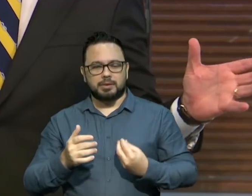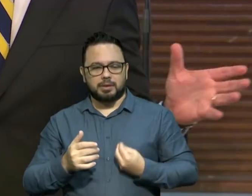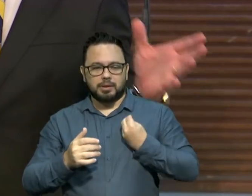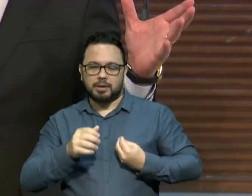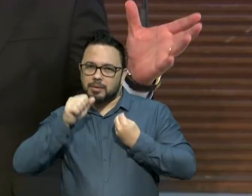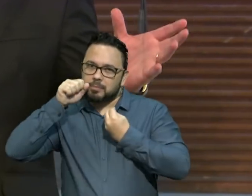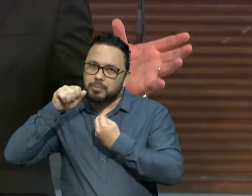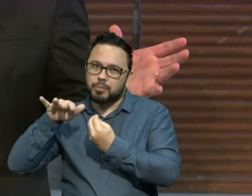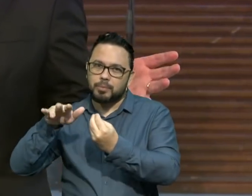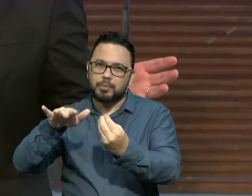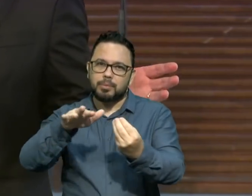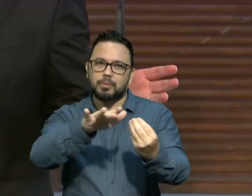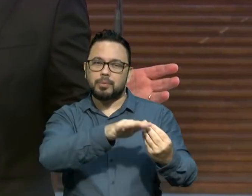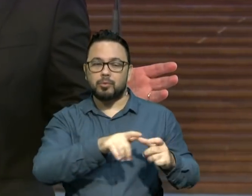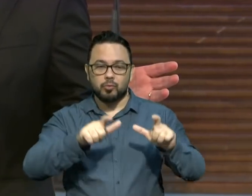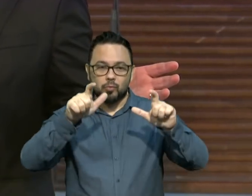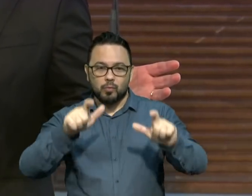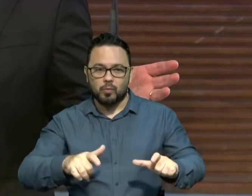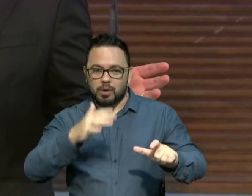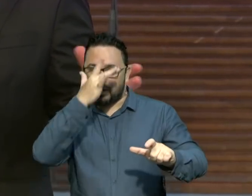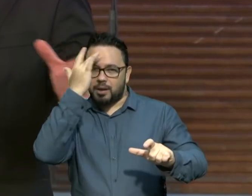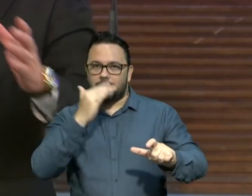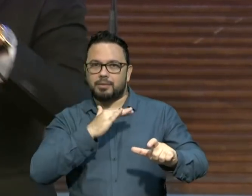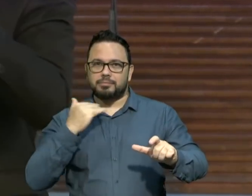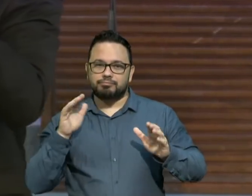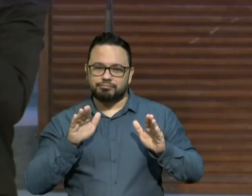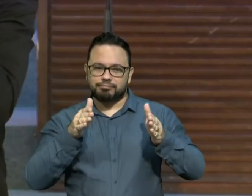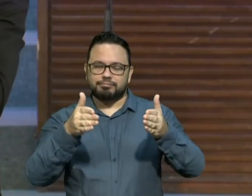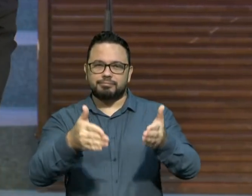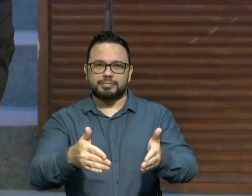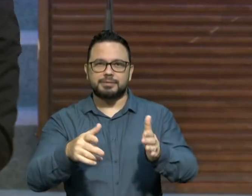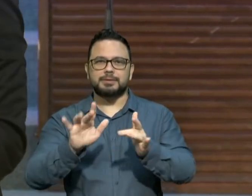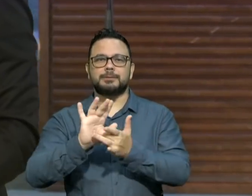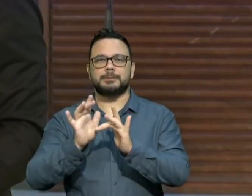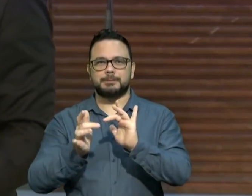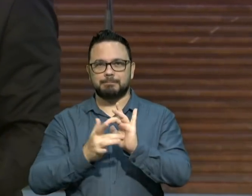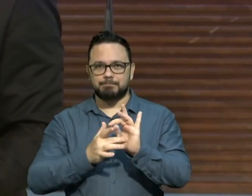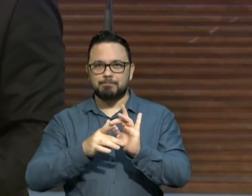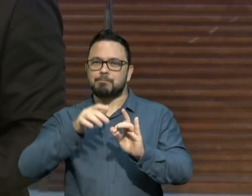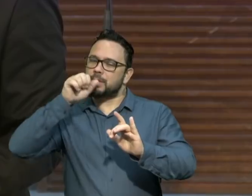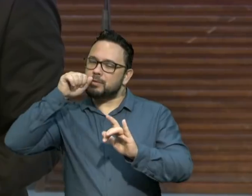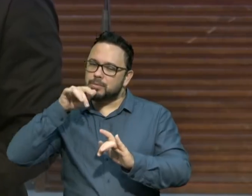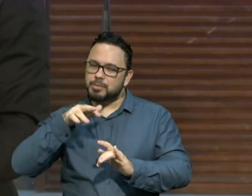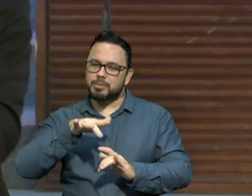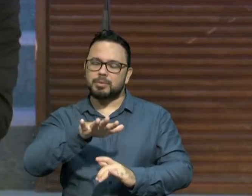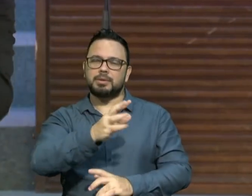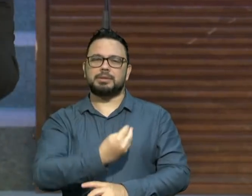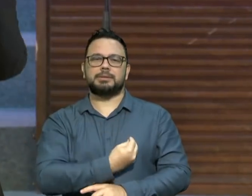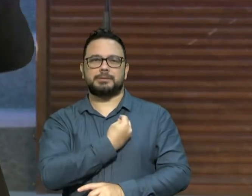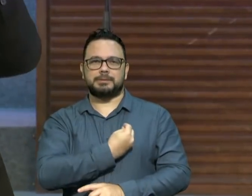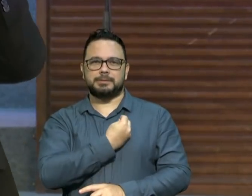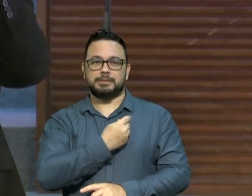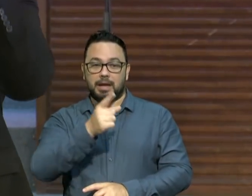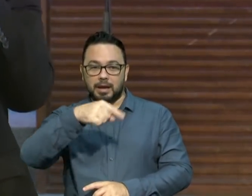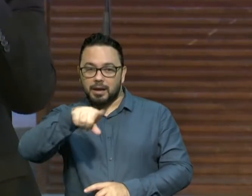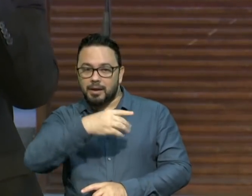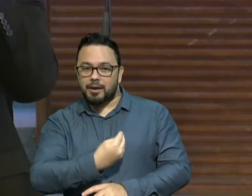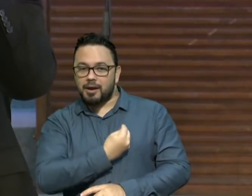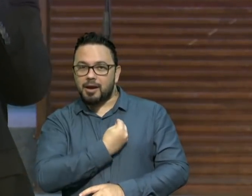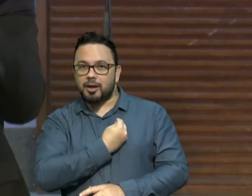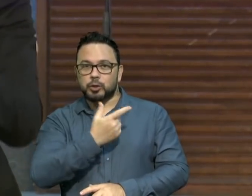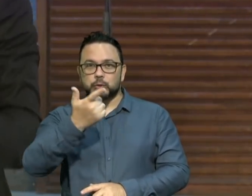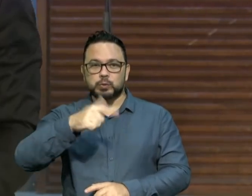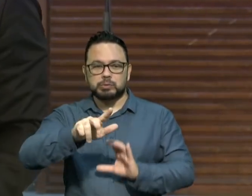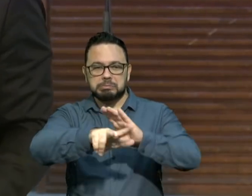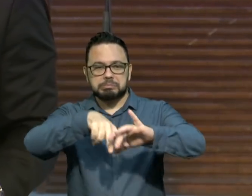cemitério quarto de dormir Jesus Então vai soprar o fôlego da vida e vai trazer à vida novamente